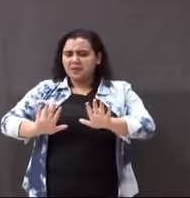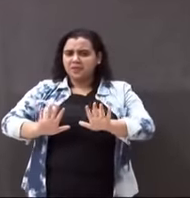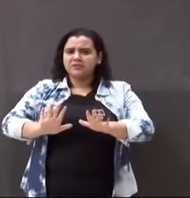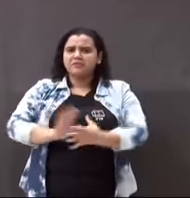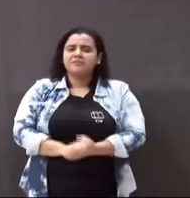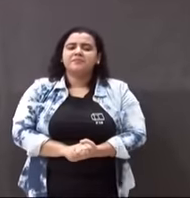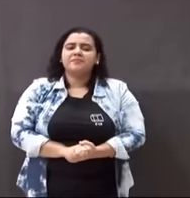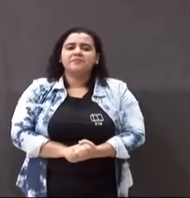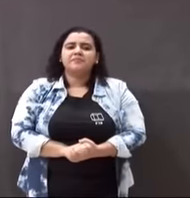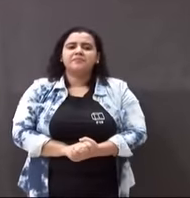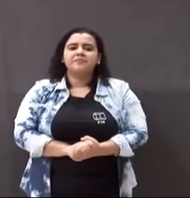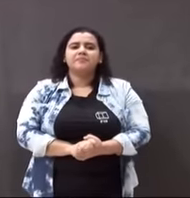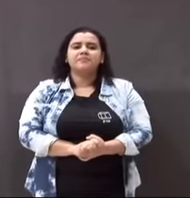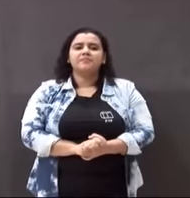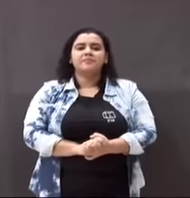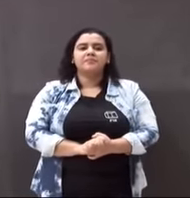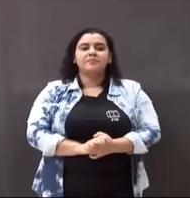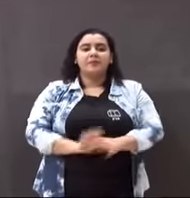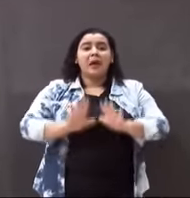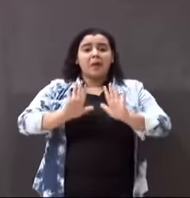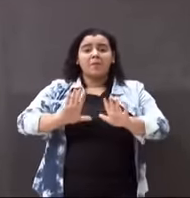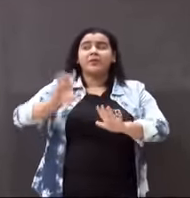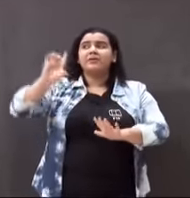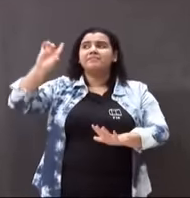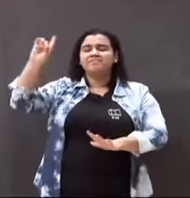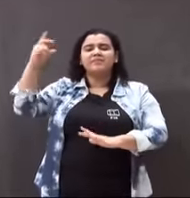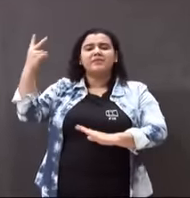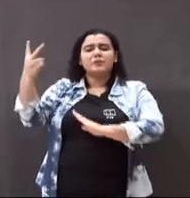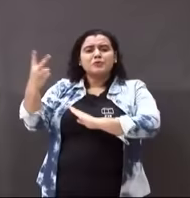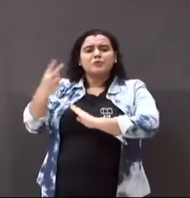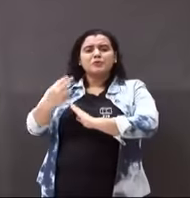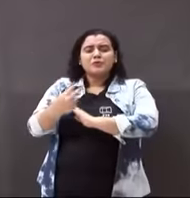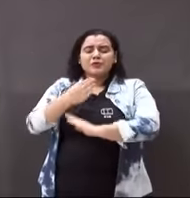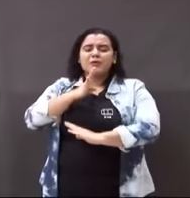Deus conhece tua estrutura.